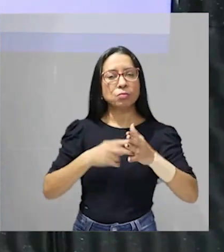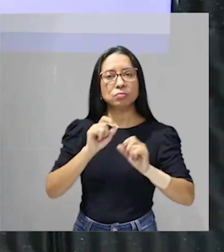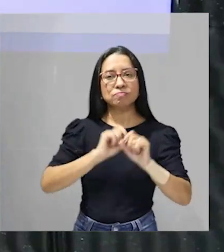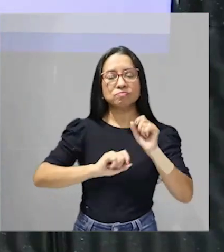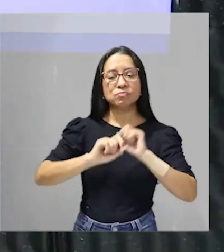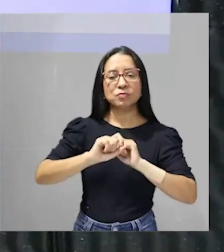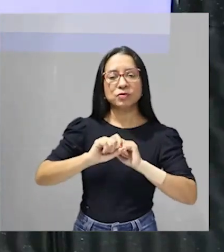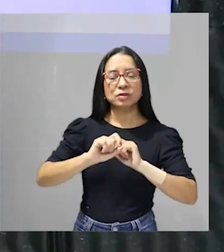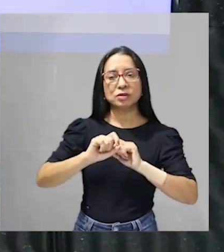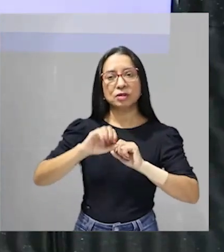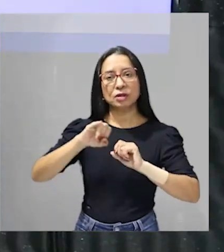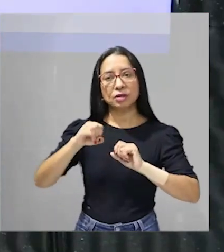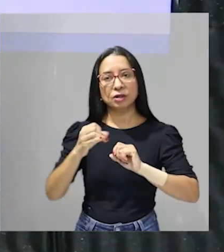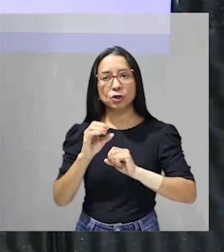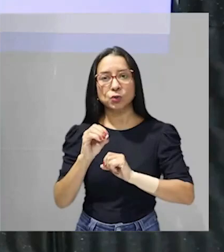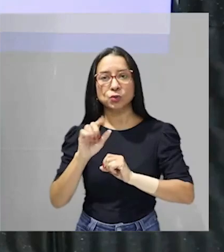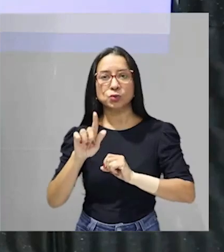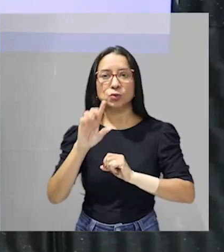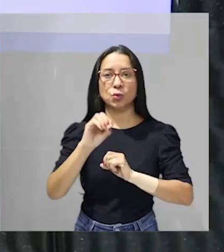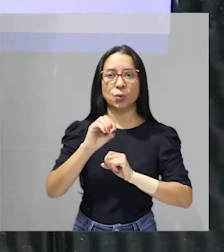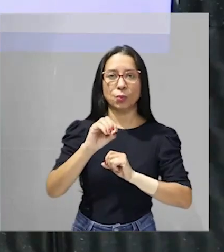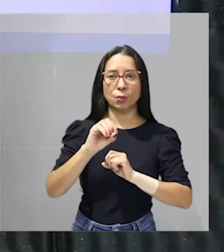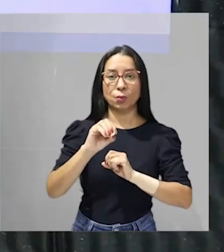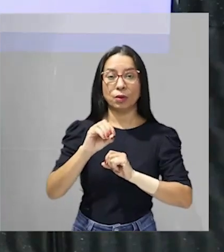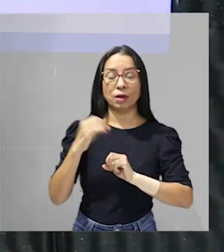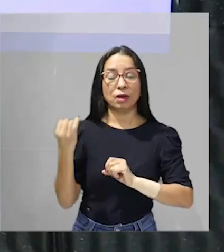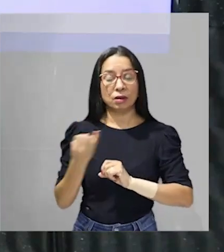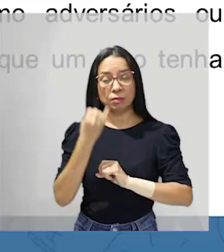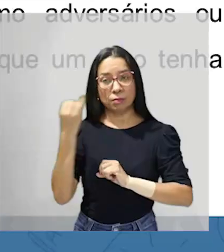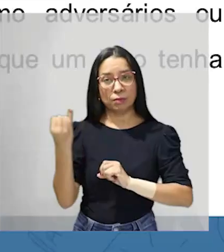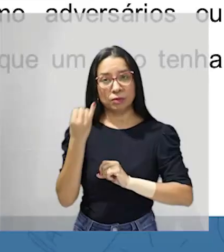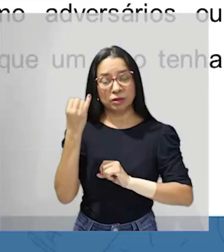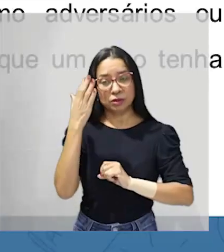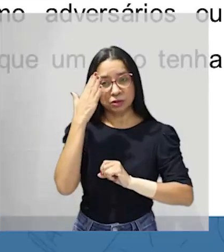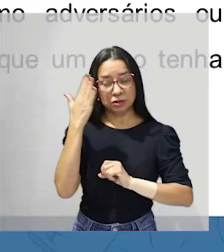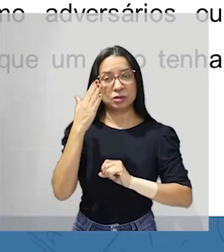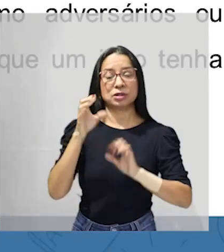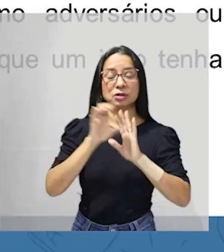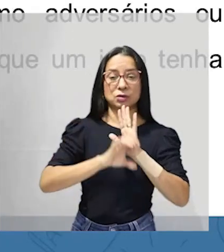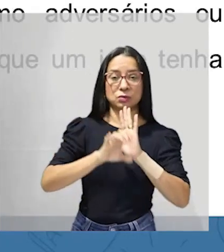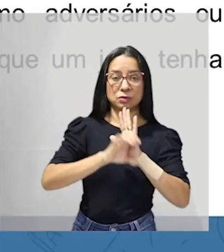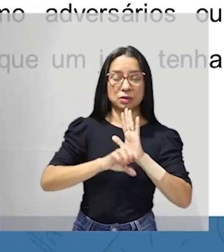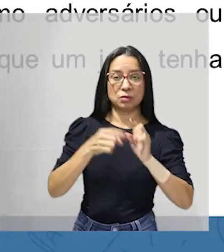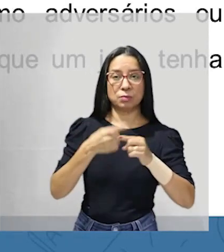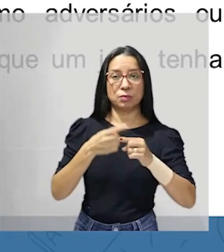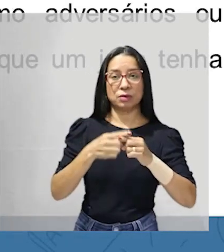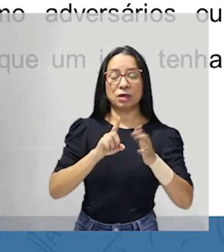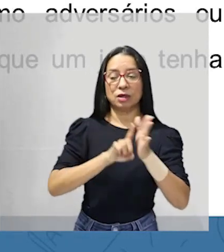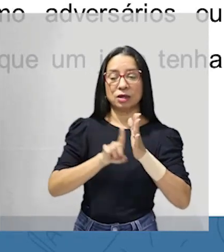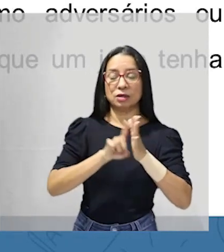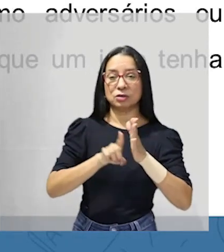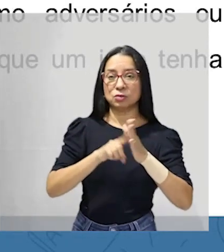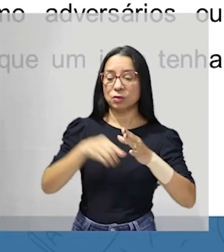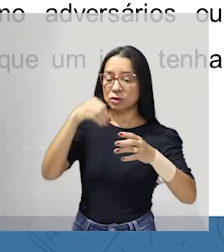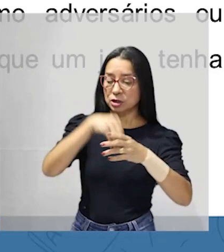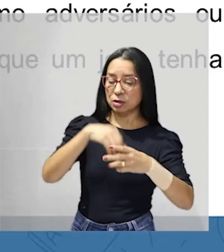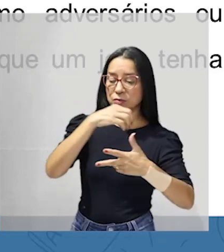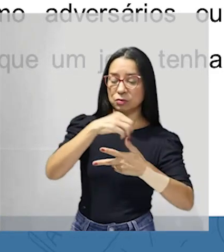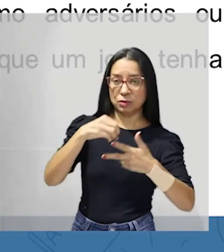a entender esse conceito porque muita das questões que são abordadas dentro do Enem cobram